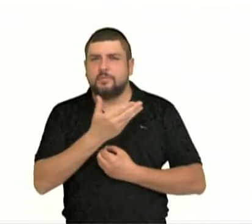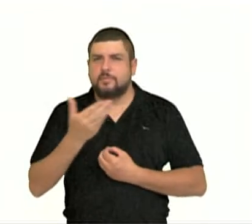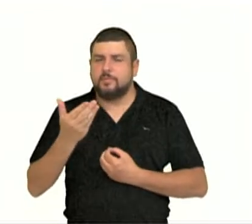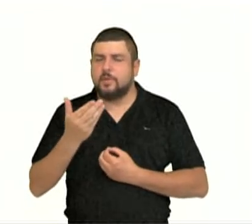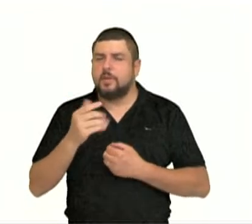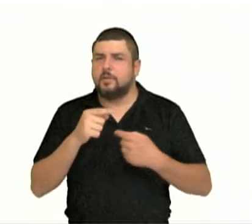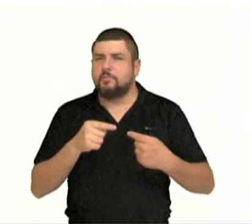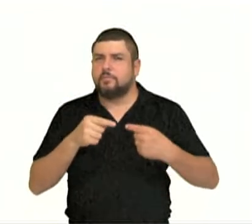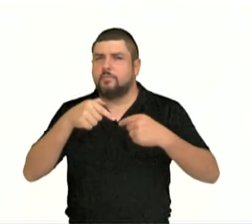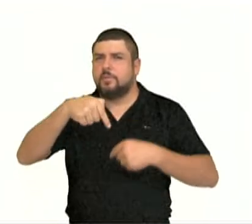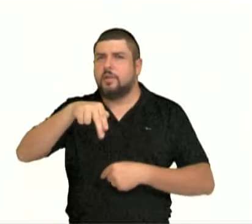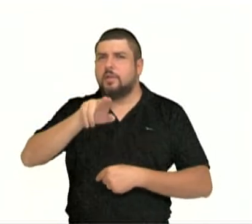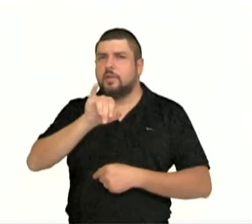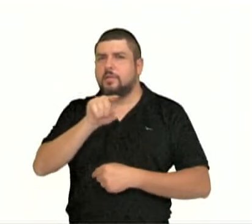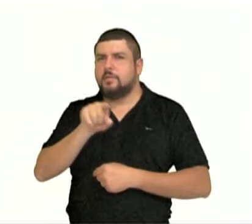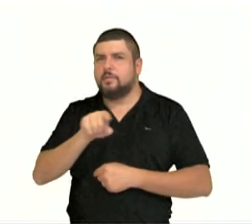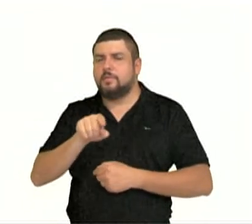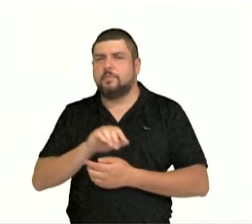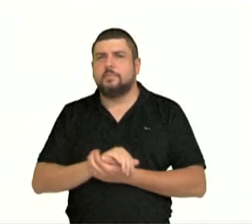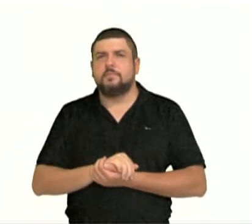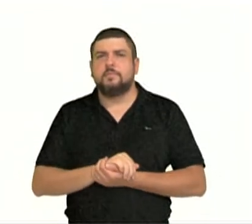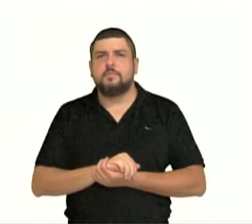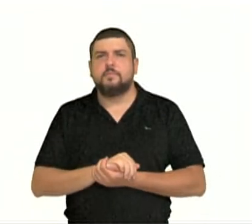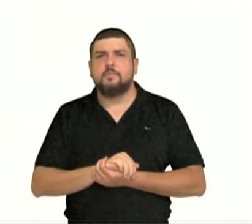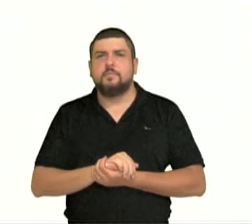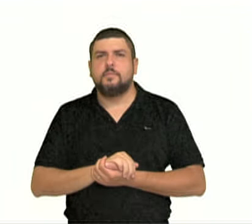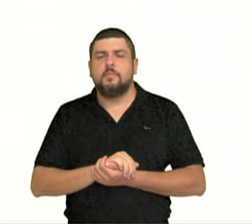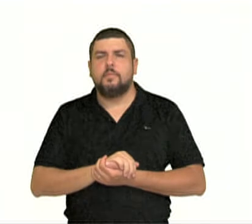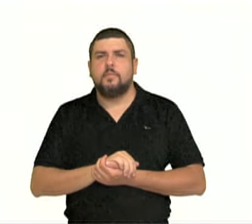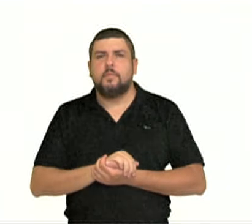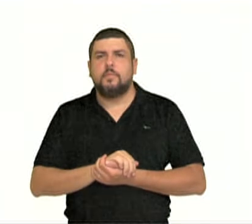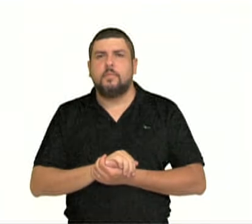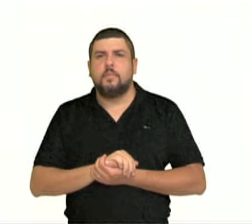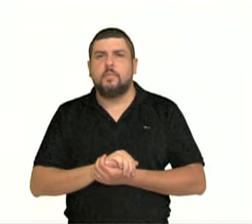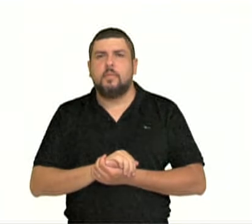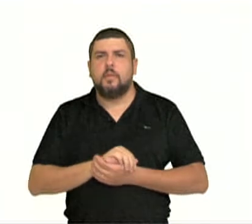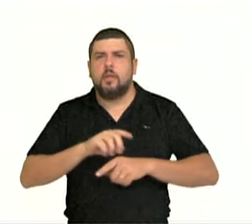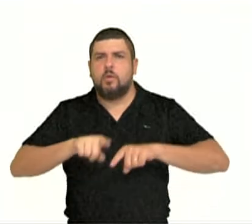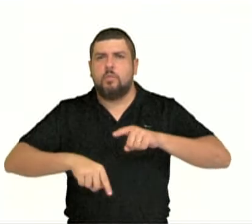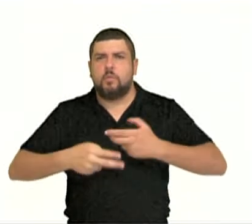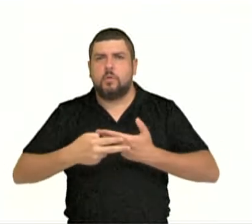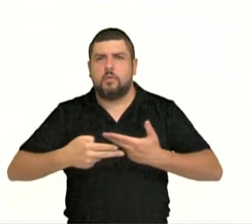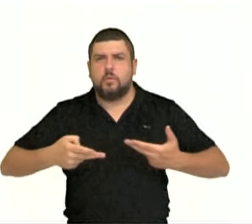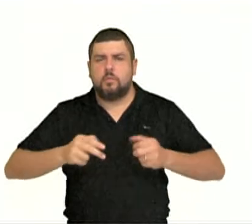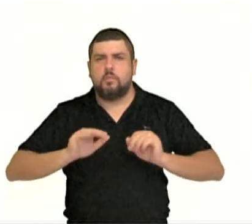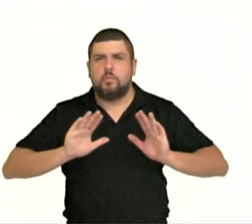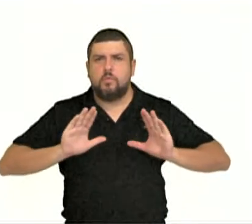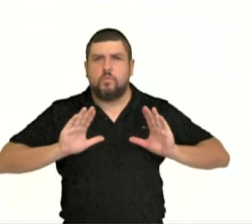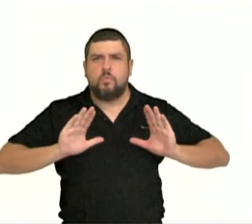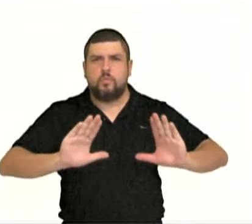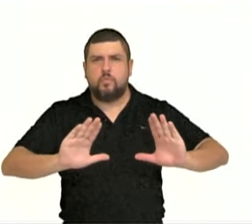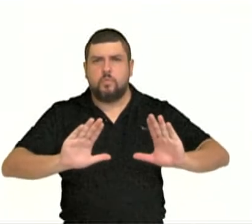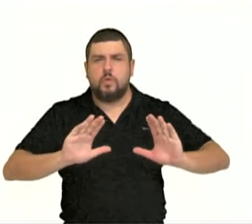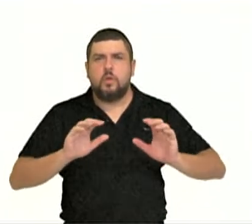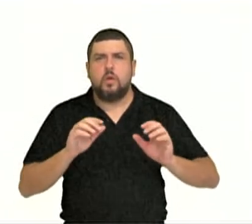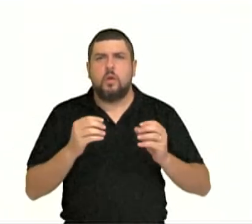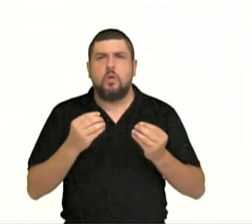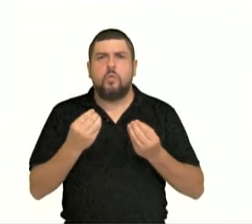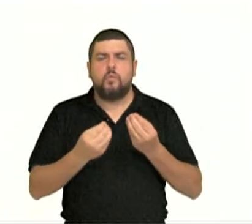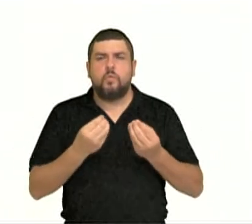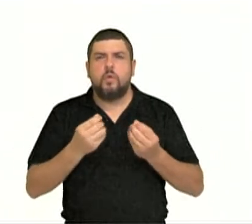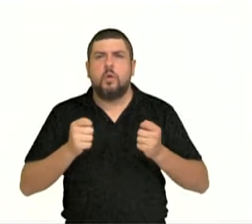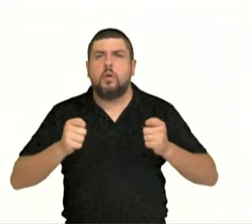quiz com vocês. O impulso de um corpo o impulso de um corpo é capaz